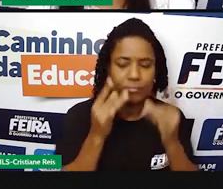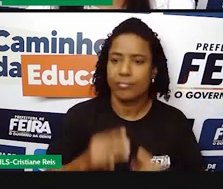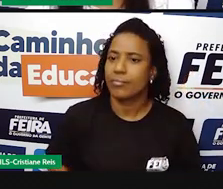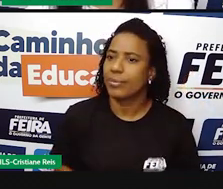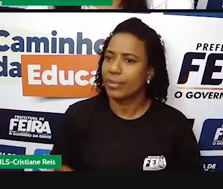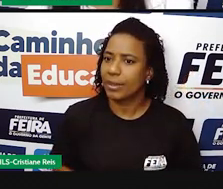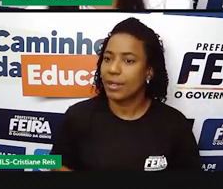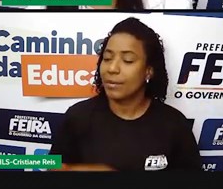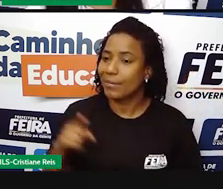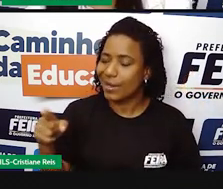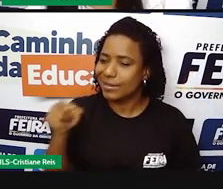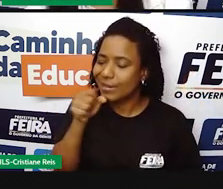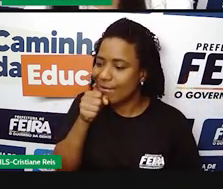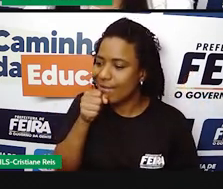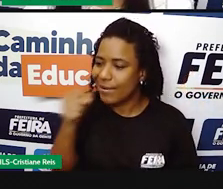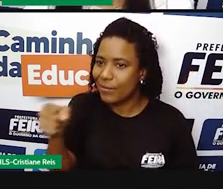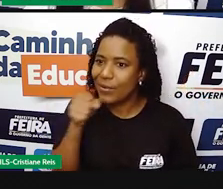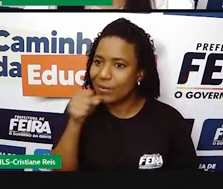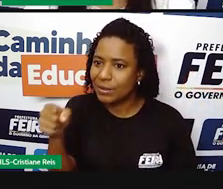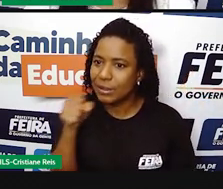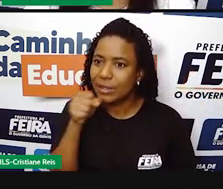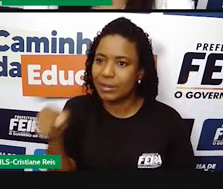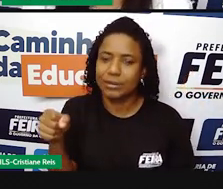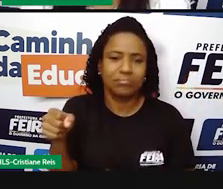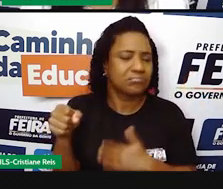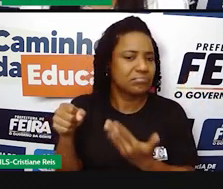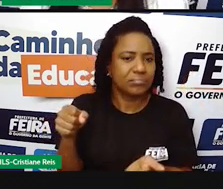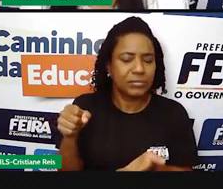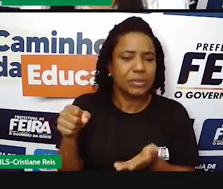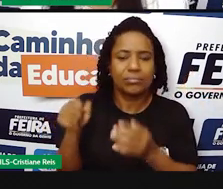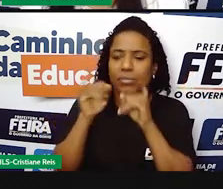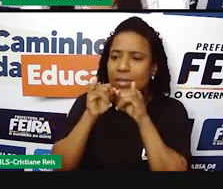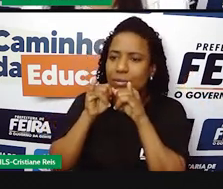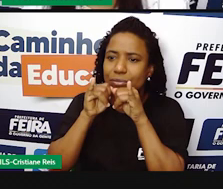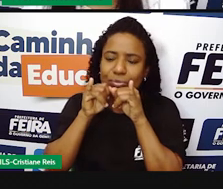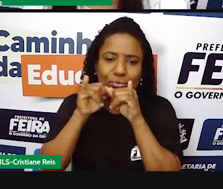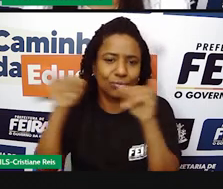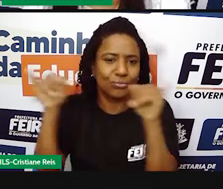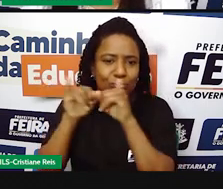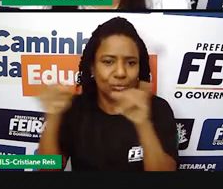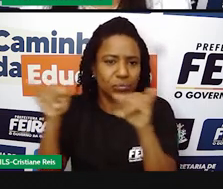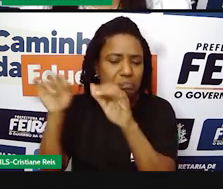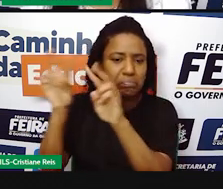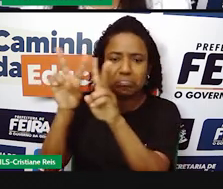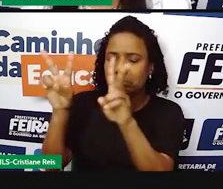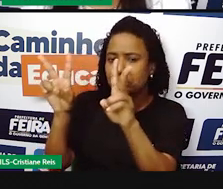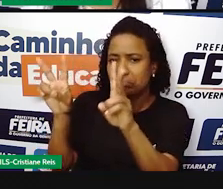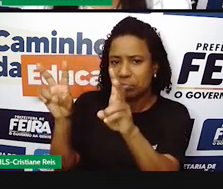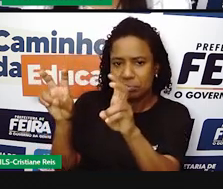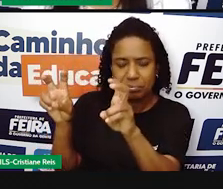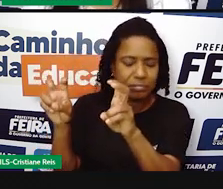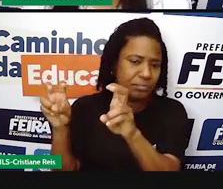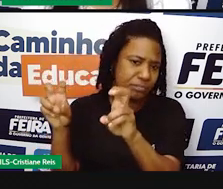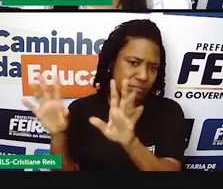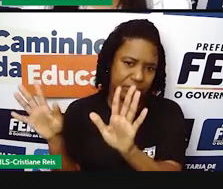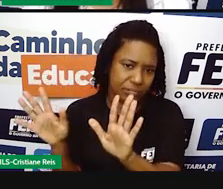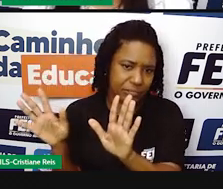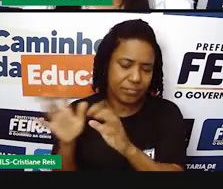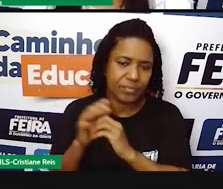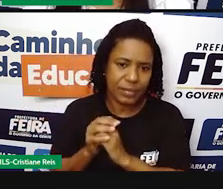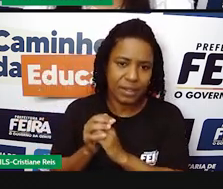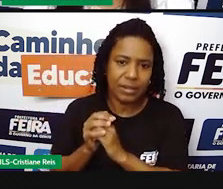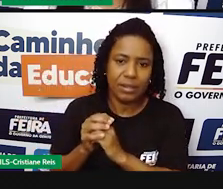reportagem tem uma pauta fria e atemporal. Ela vai falar de um determinado assunto e não está